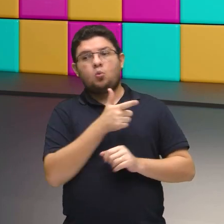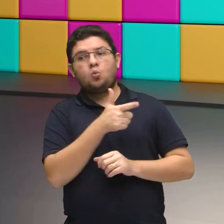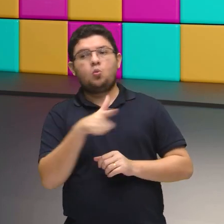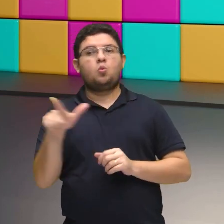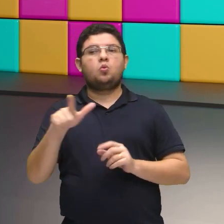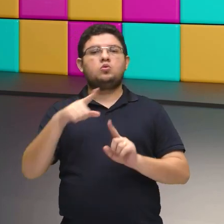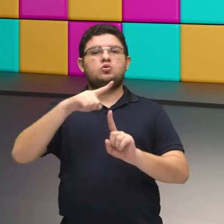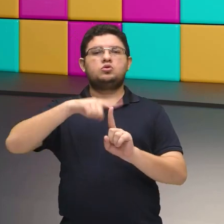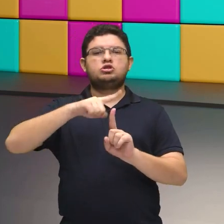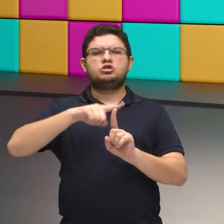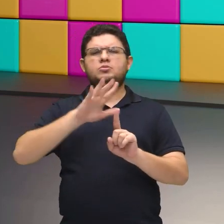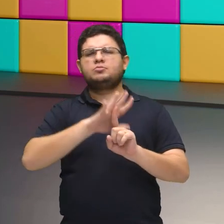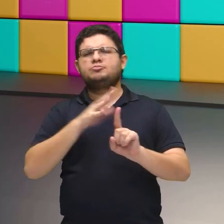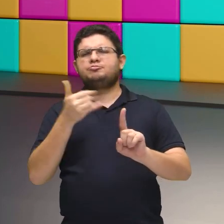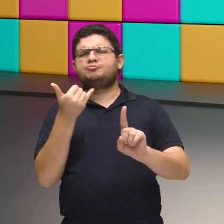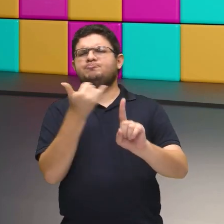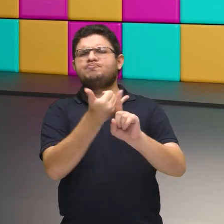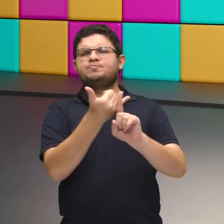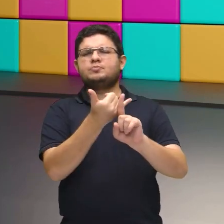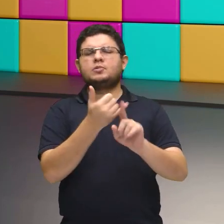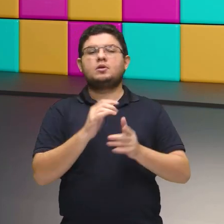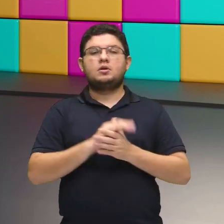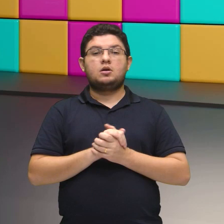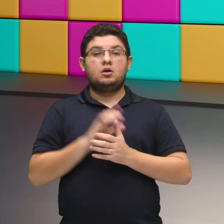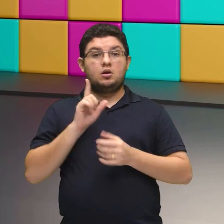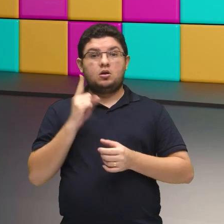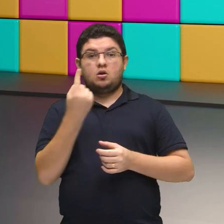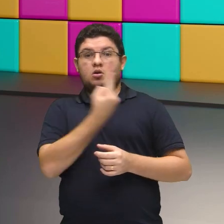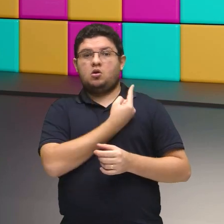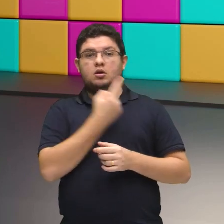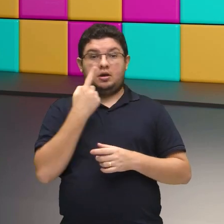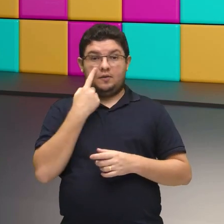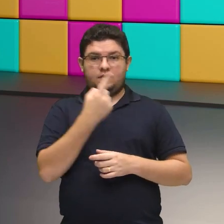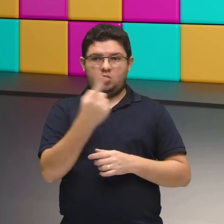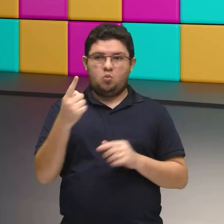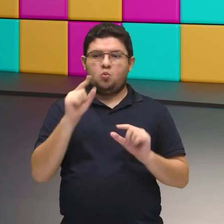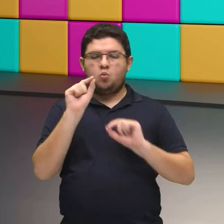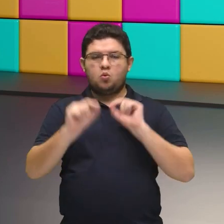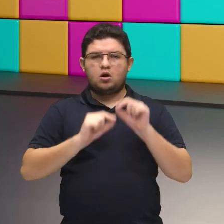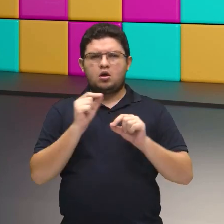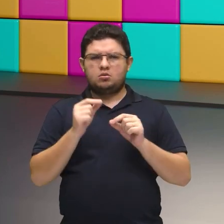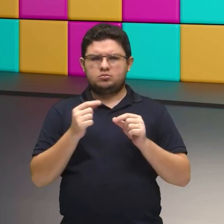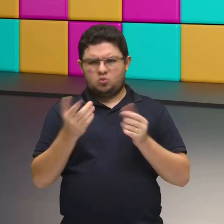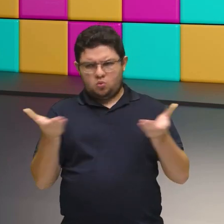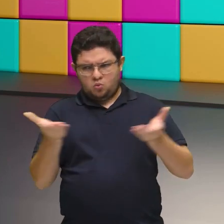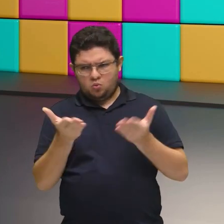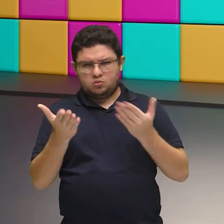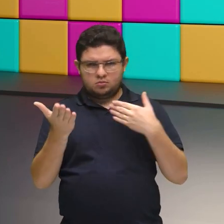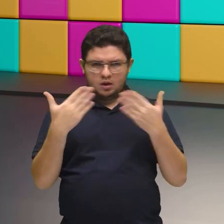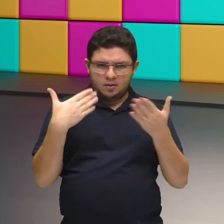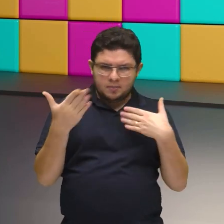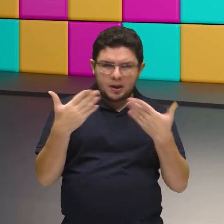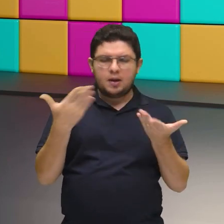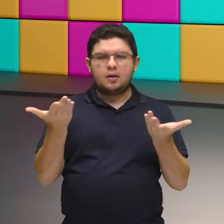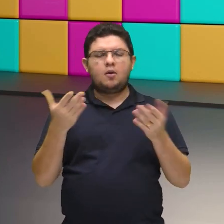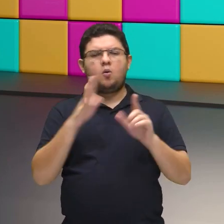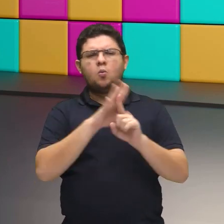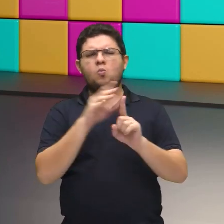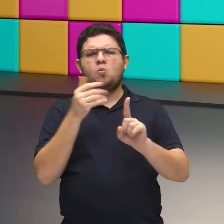cyberbullying? A gente vai vendo que nesse nosso bate-papo, o bullying vai